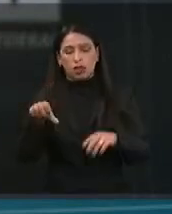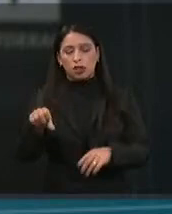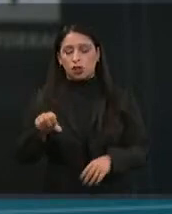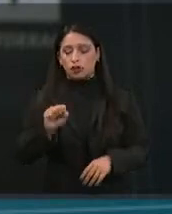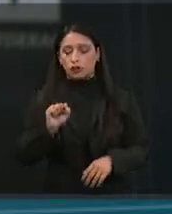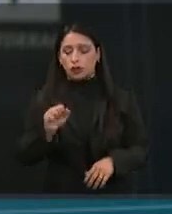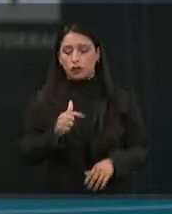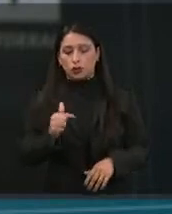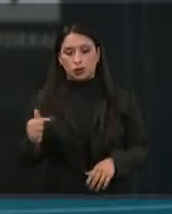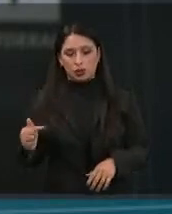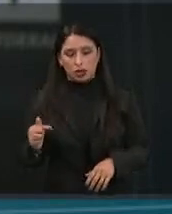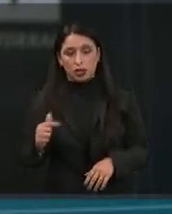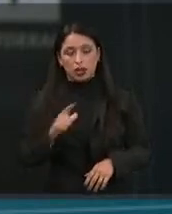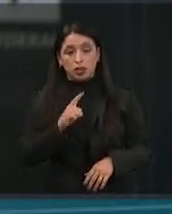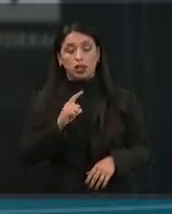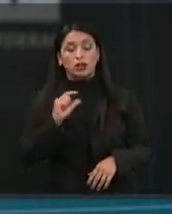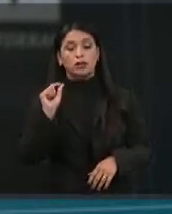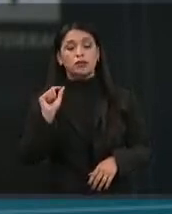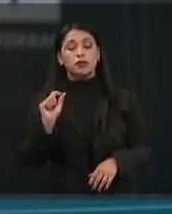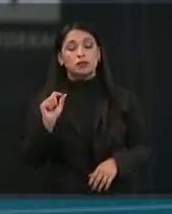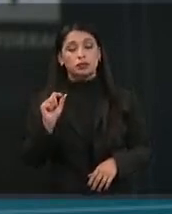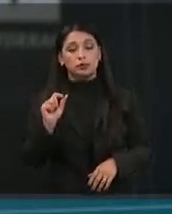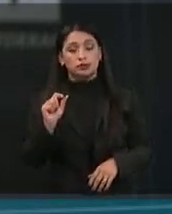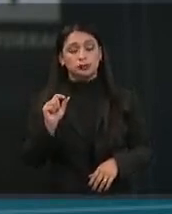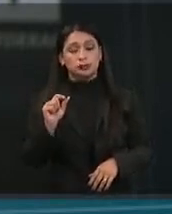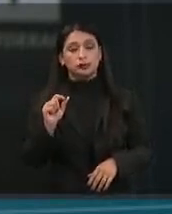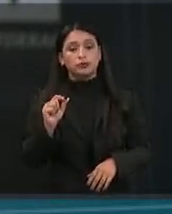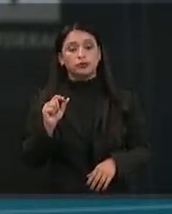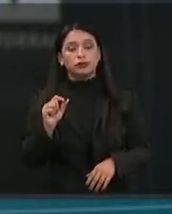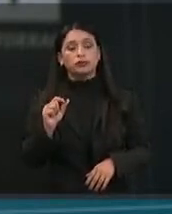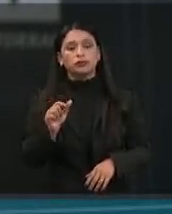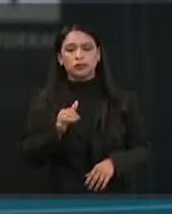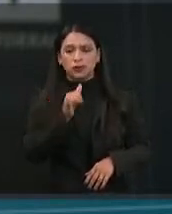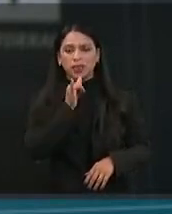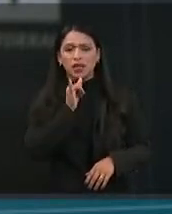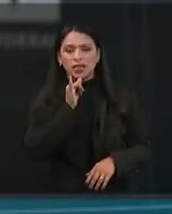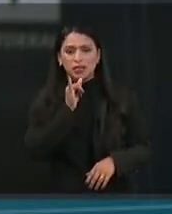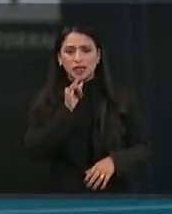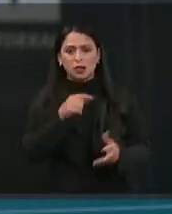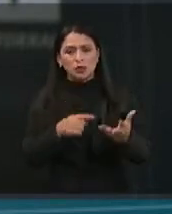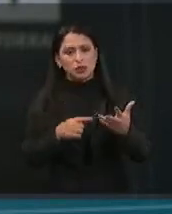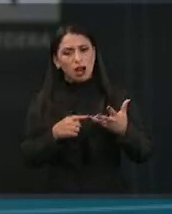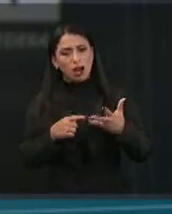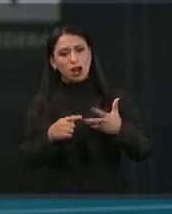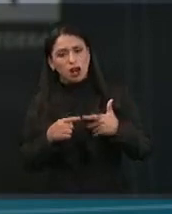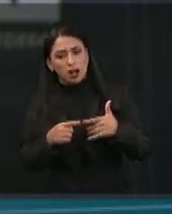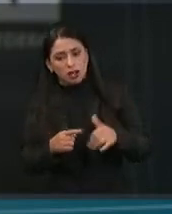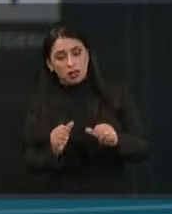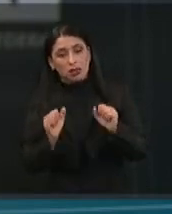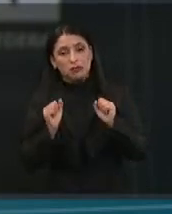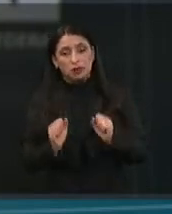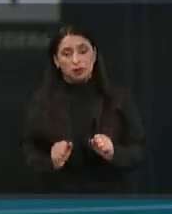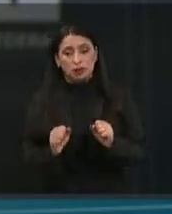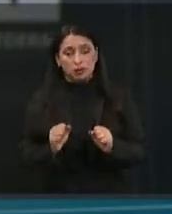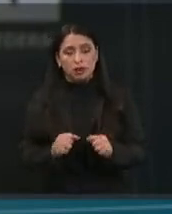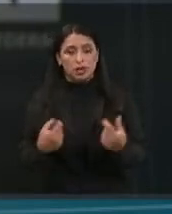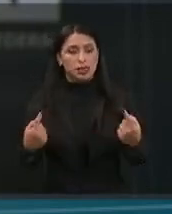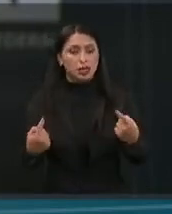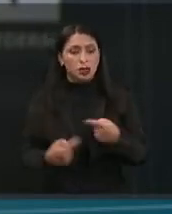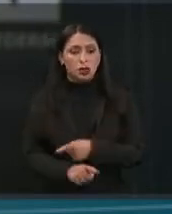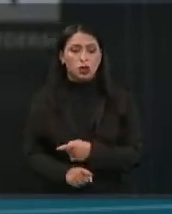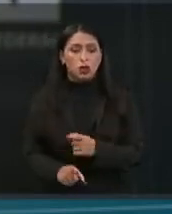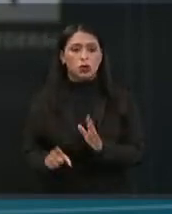qual fizemos o seguinte. Primeiro, trouxemos exemplos de casos que potencialmente causariam cerceamento ilegítimo e são